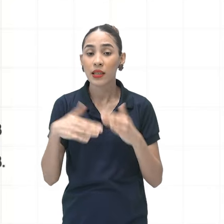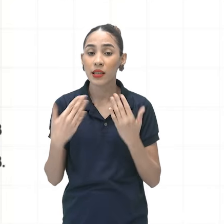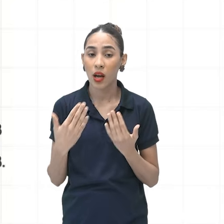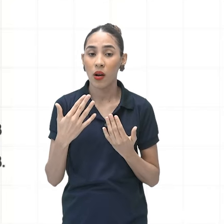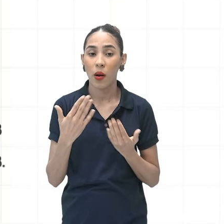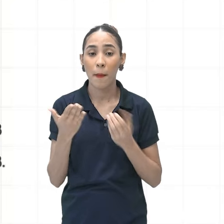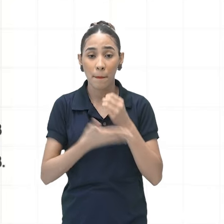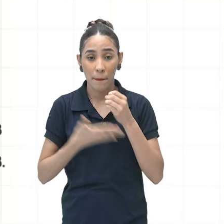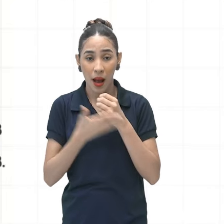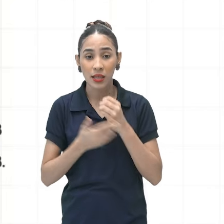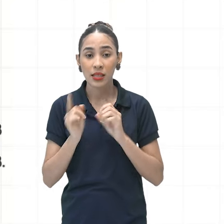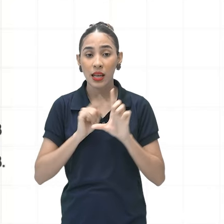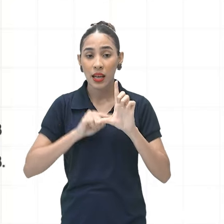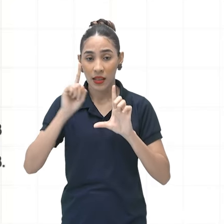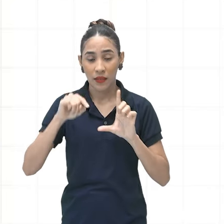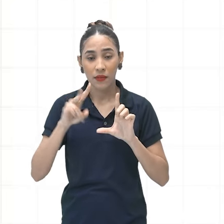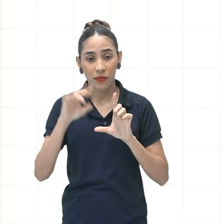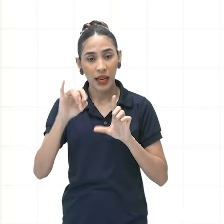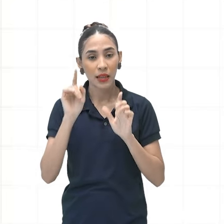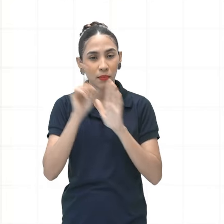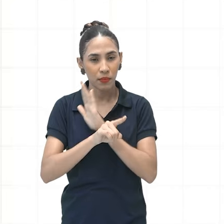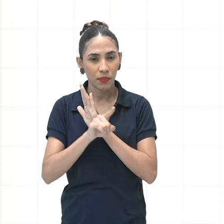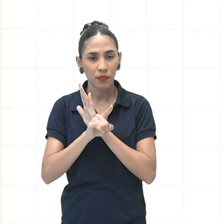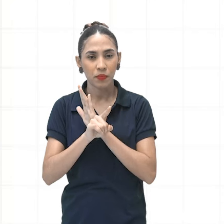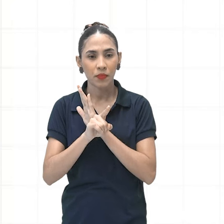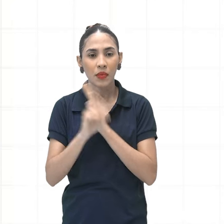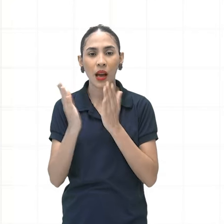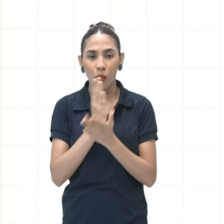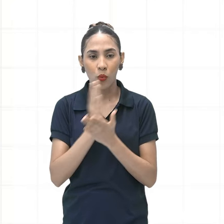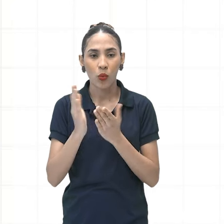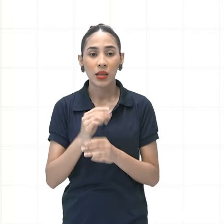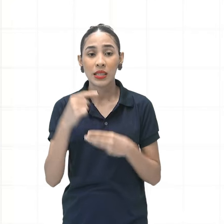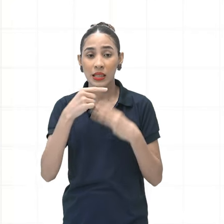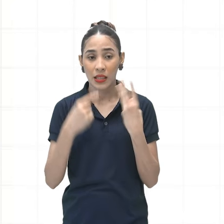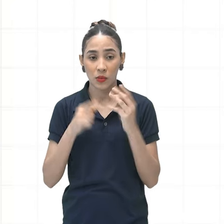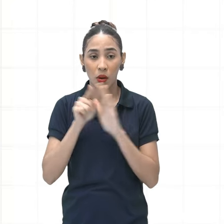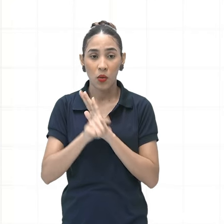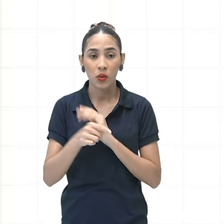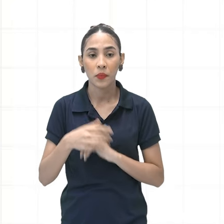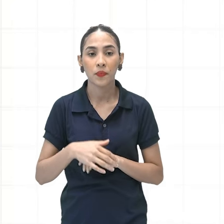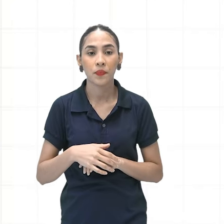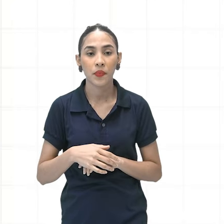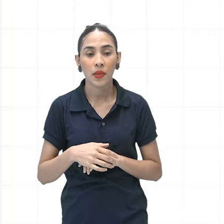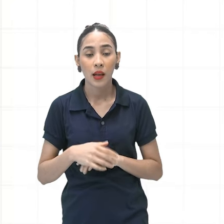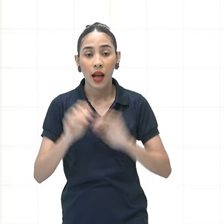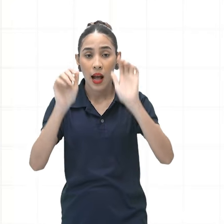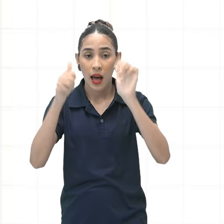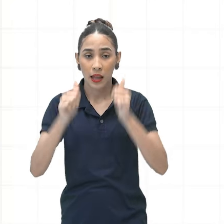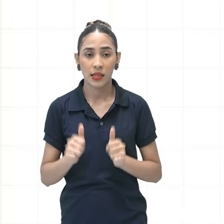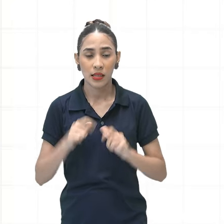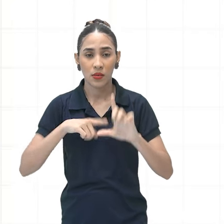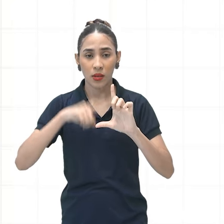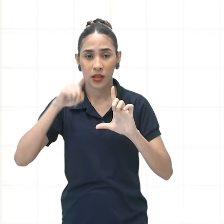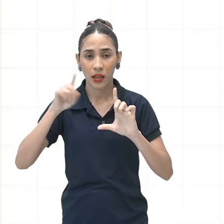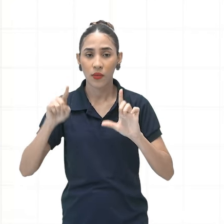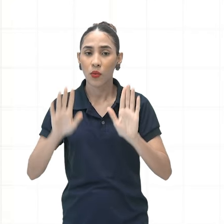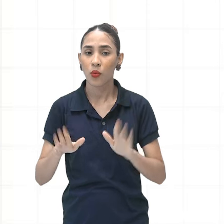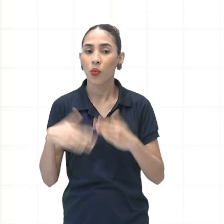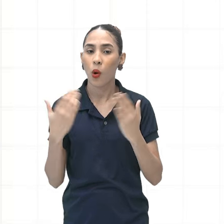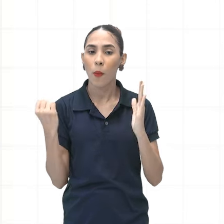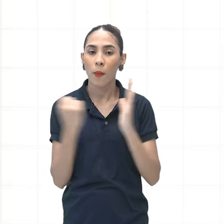nesse gráfico, a gente vai responder algumas perguntas. Essas 3 perguntas. Analisando o gráfico, qual marca